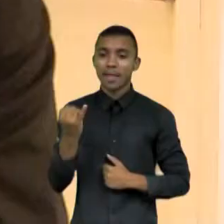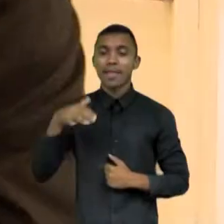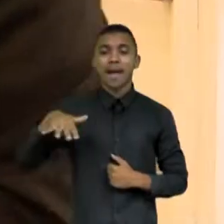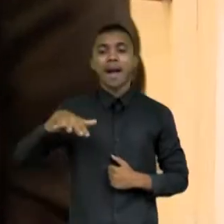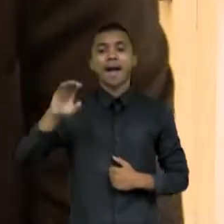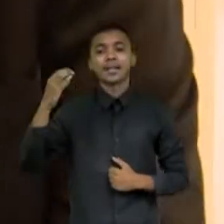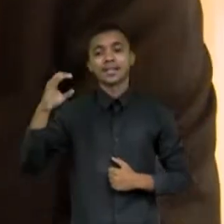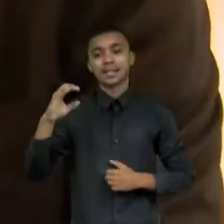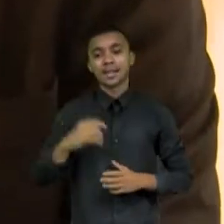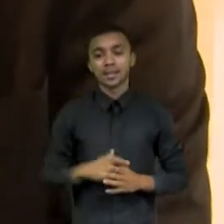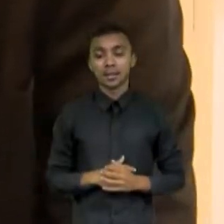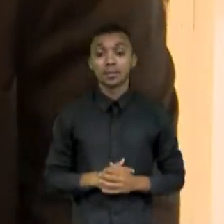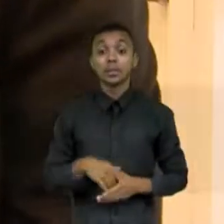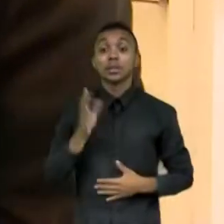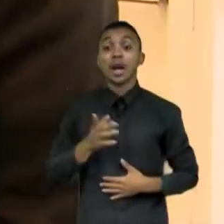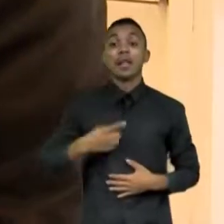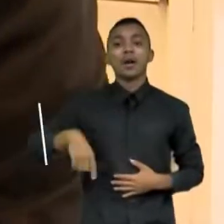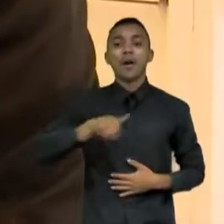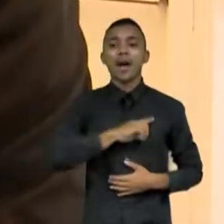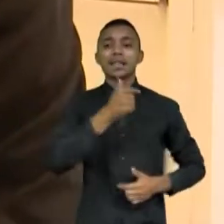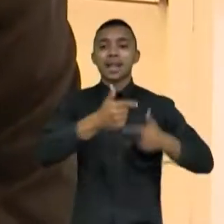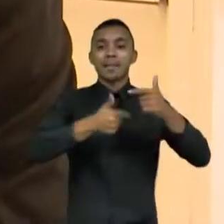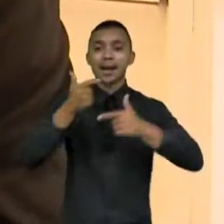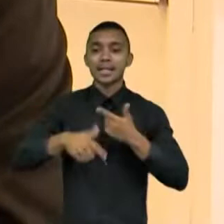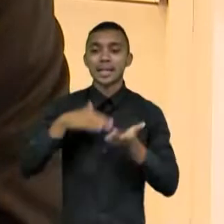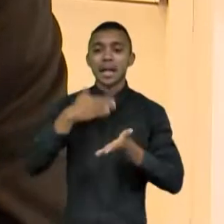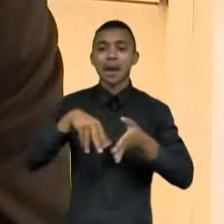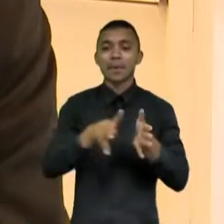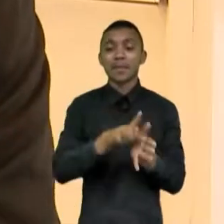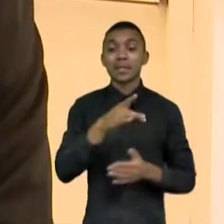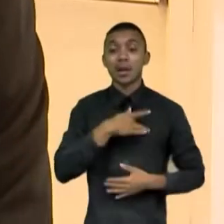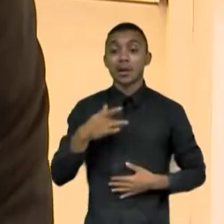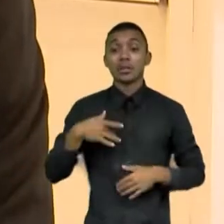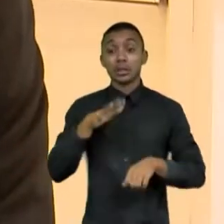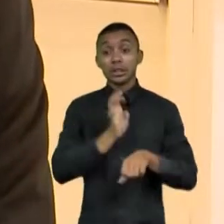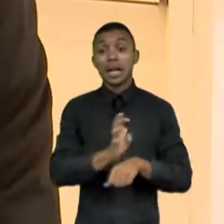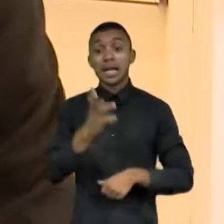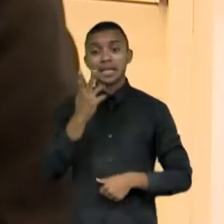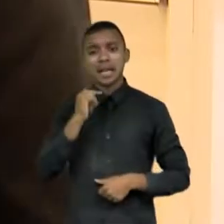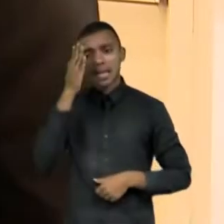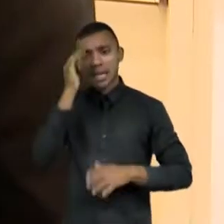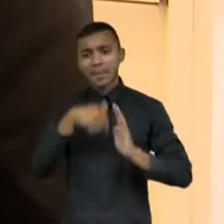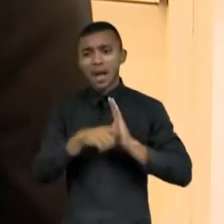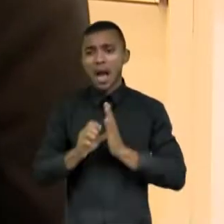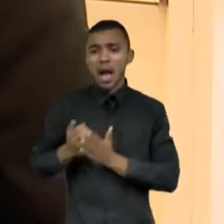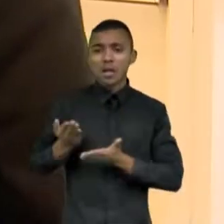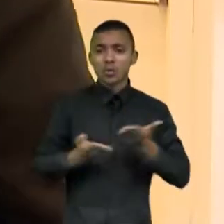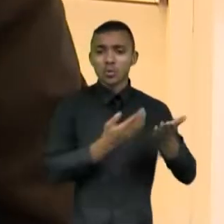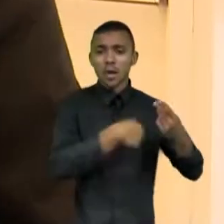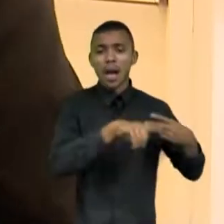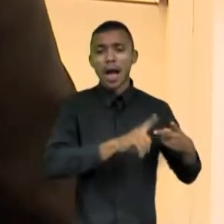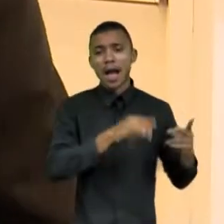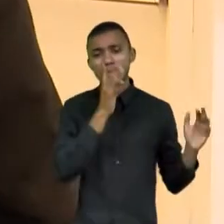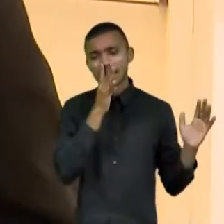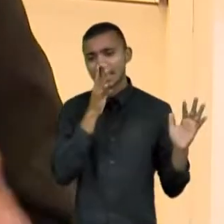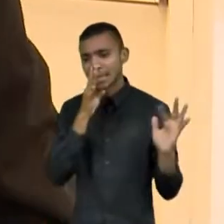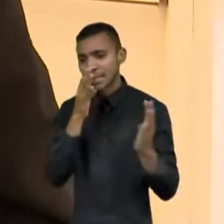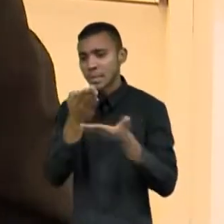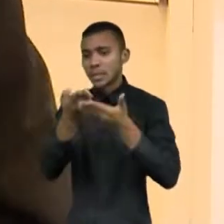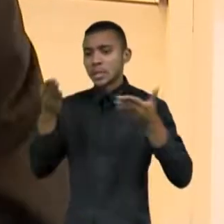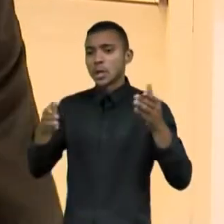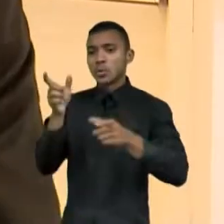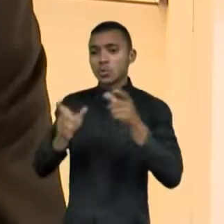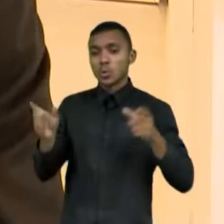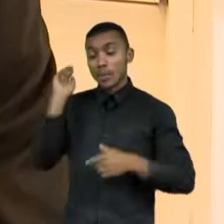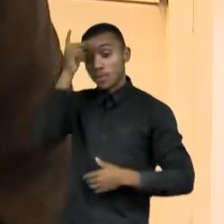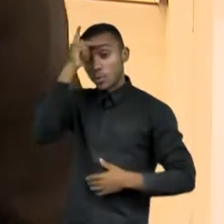científica. Nós que trabalhamos na Secretaria de Saúde do Estado, além da prestação do cuidado à saúde, de assistir as pessoas que estão